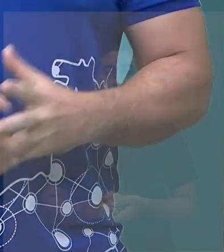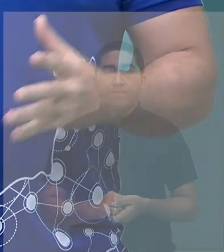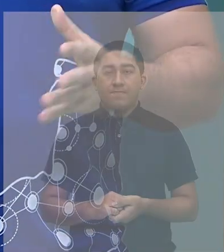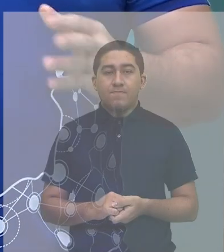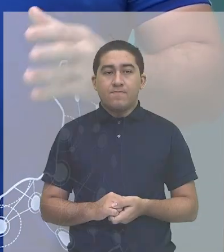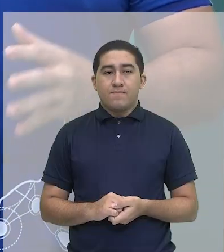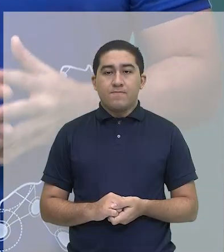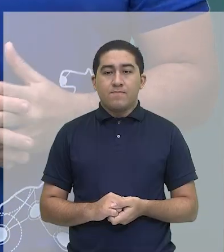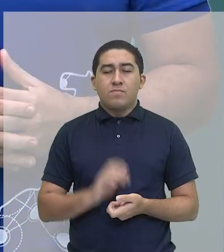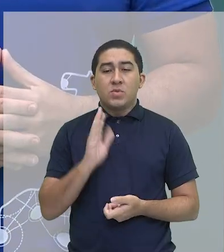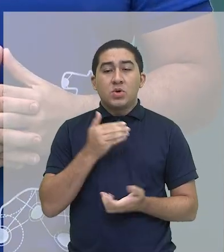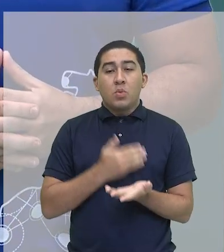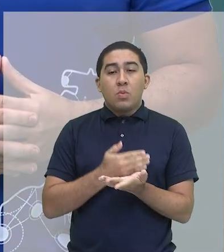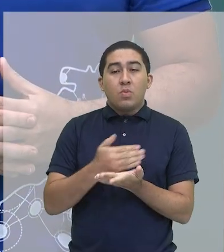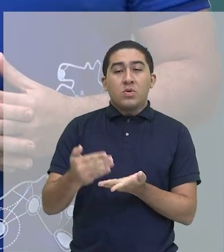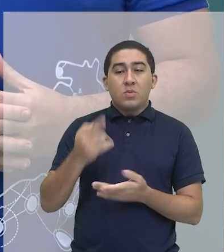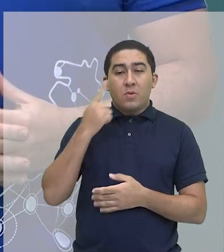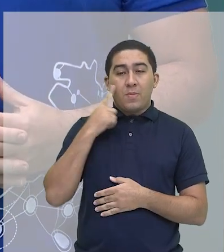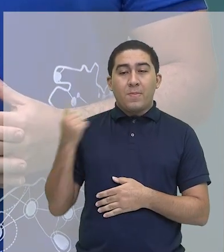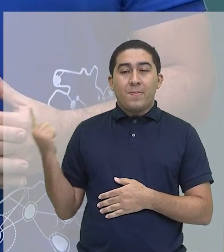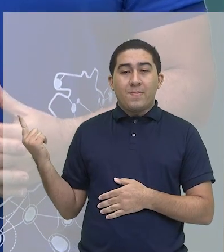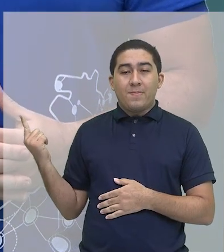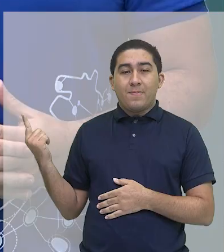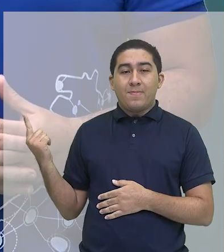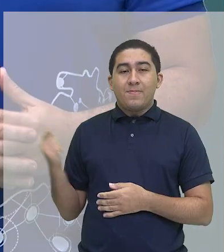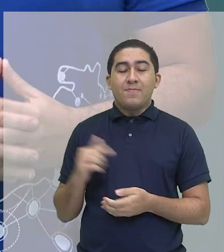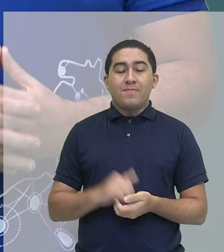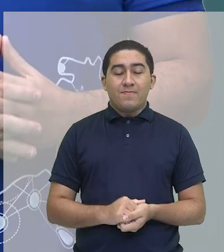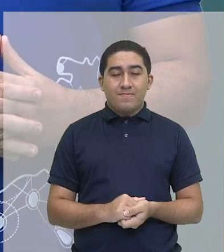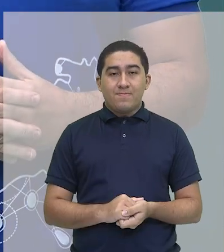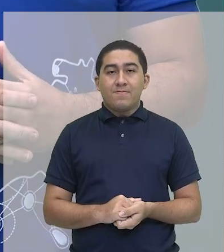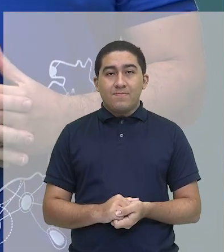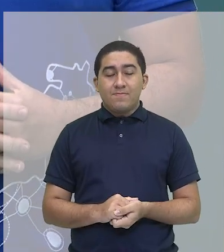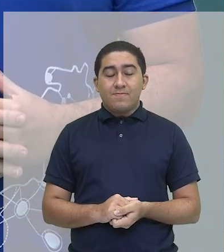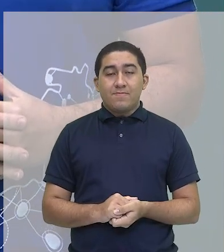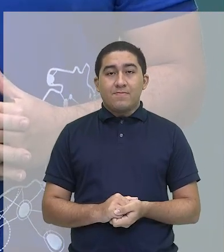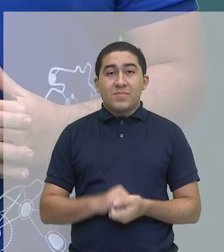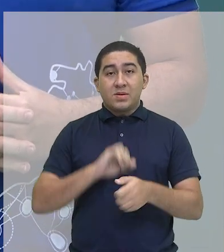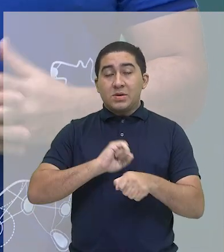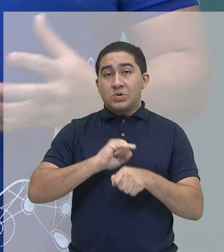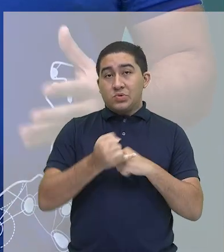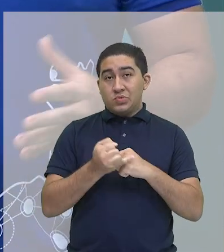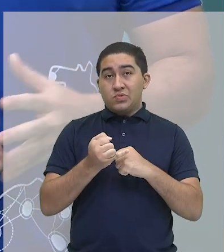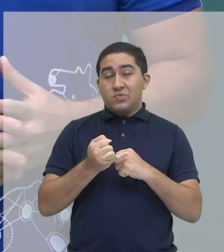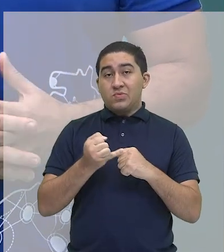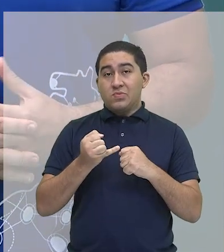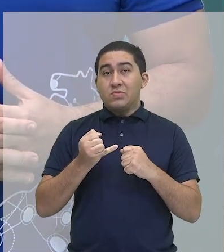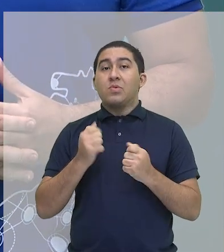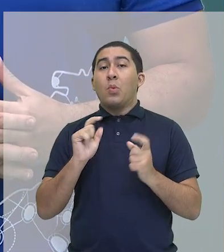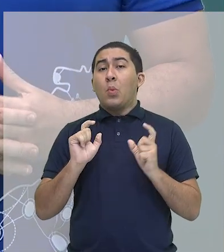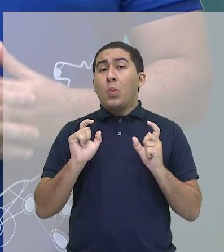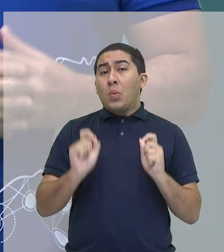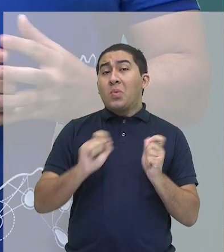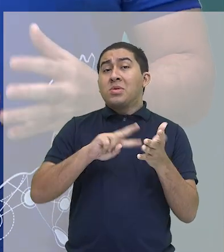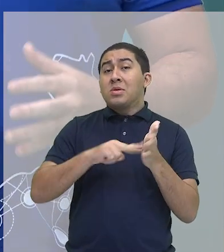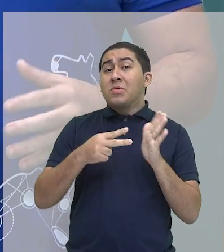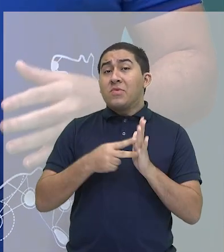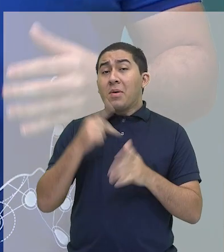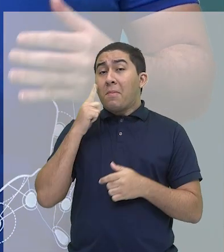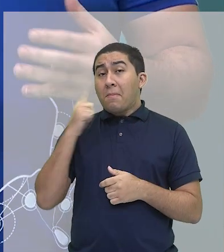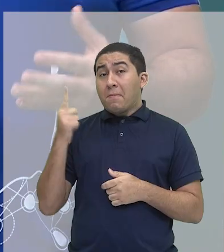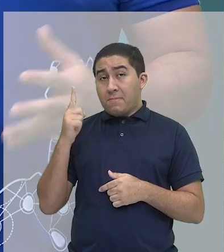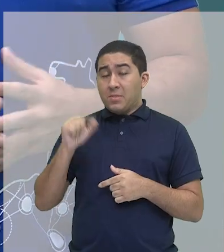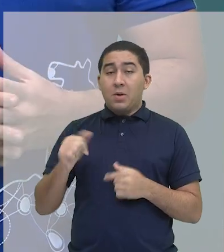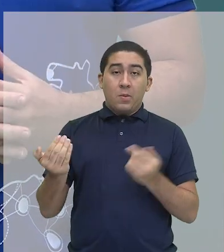E já vamos iniciar assim, olha só, comparative adjective. O que é isso, teacher? São